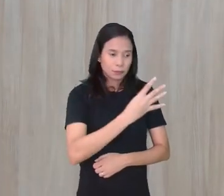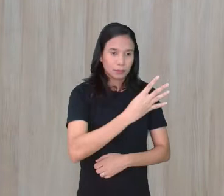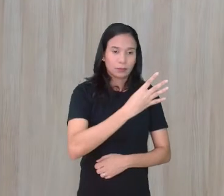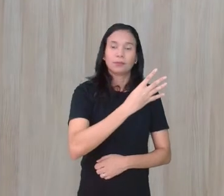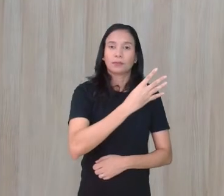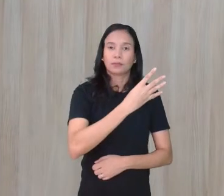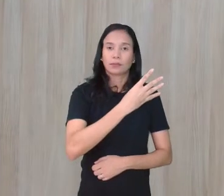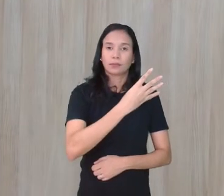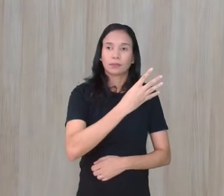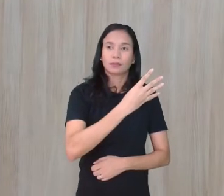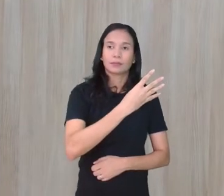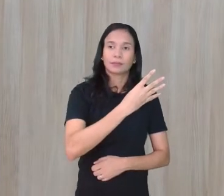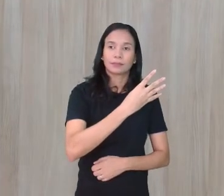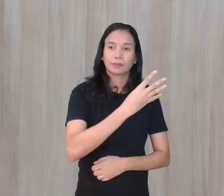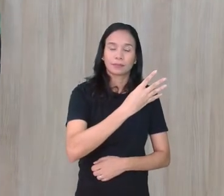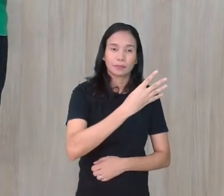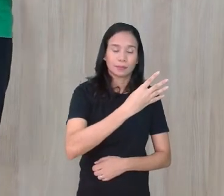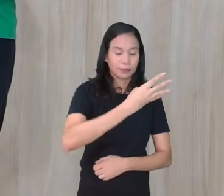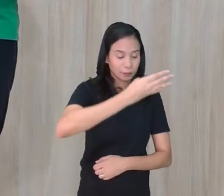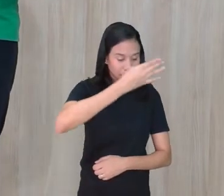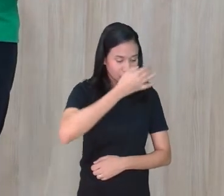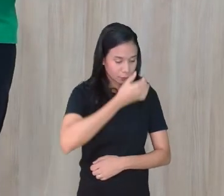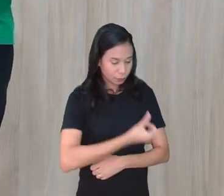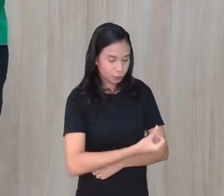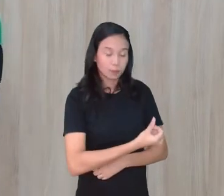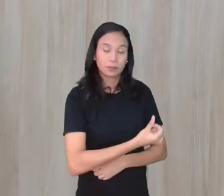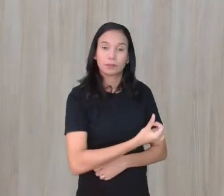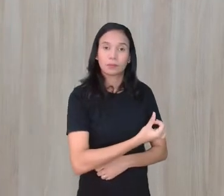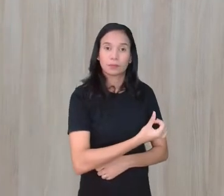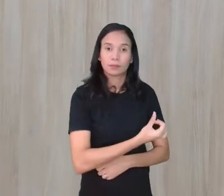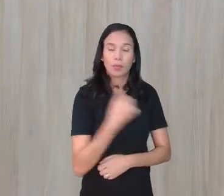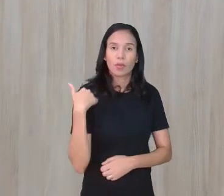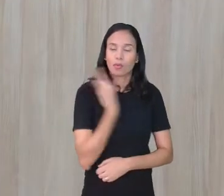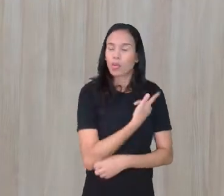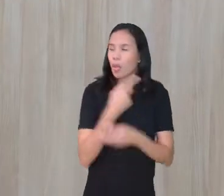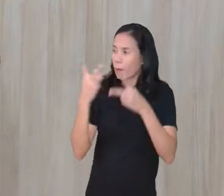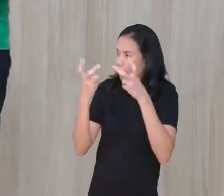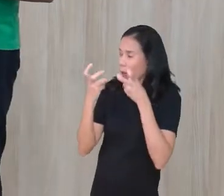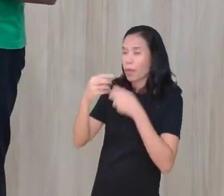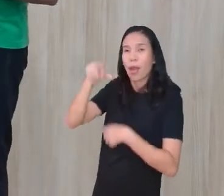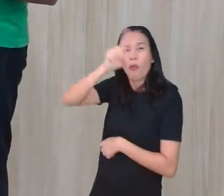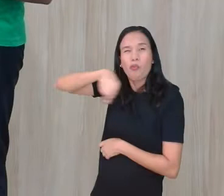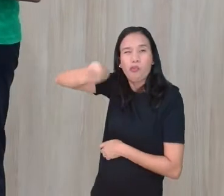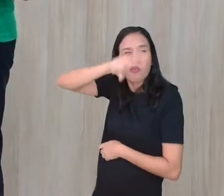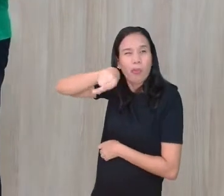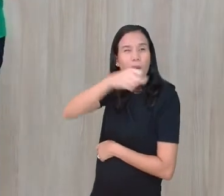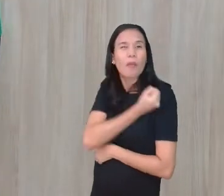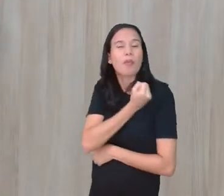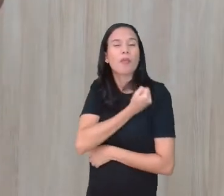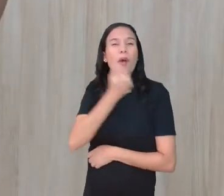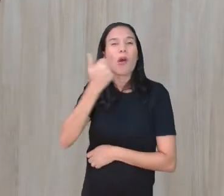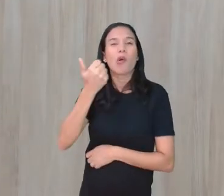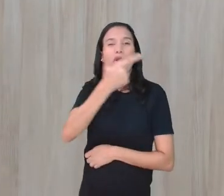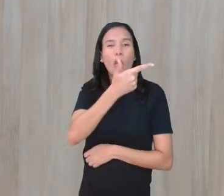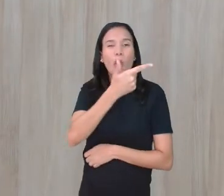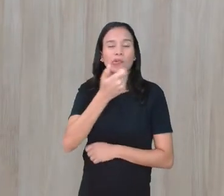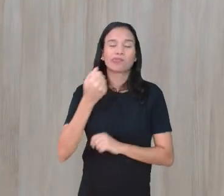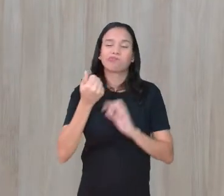4, e o 12, ele está na tabuada do 6, certo? Então, eu tenho esses três números